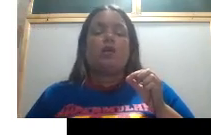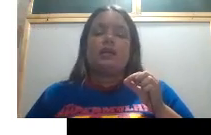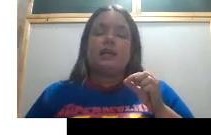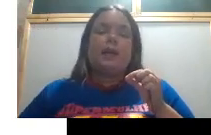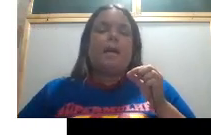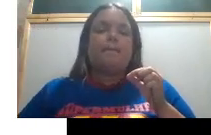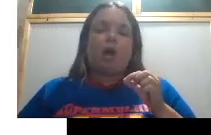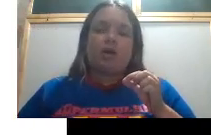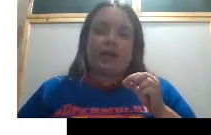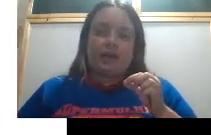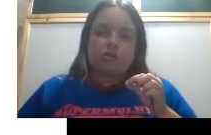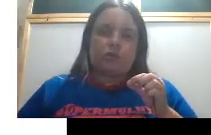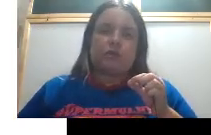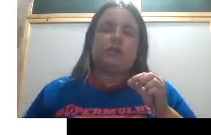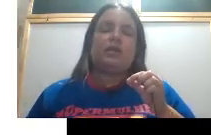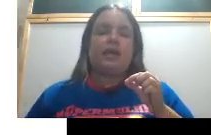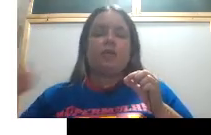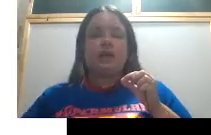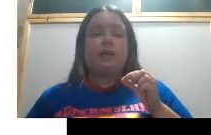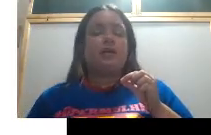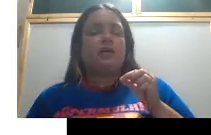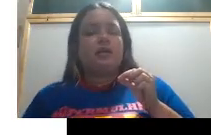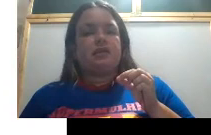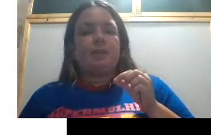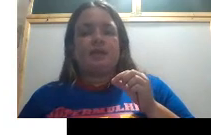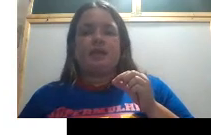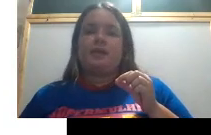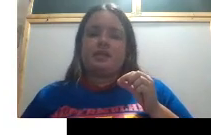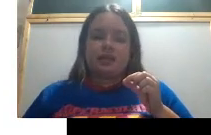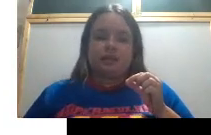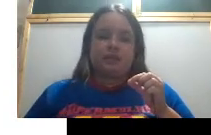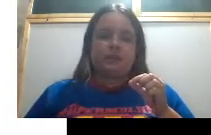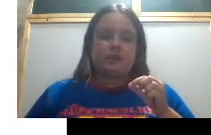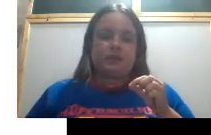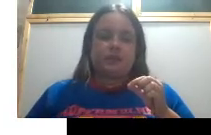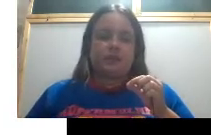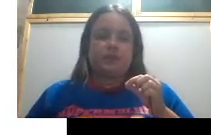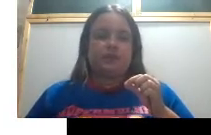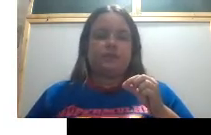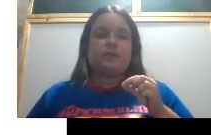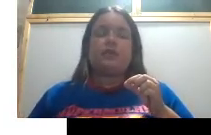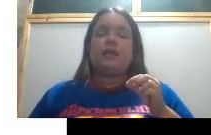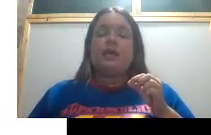Ordem e Progresso é o lema da bandeira brasileira